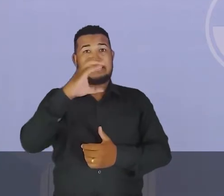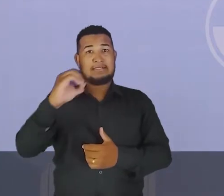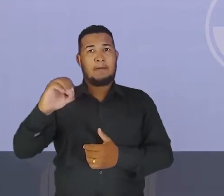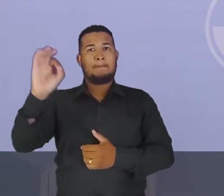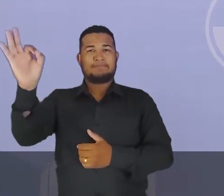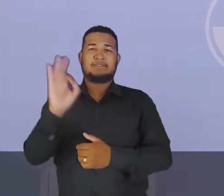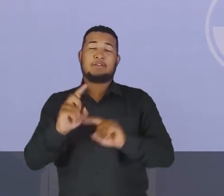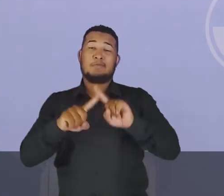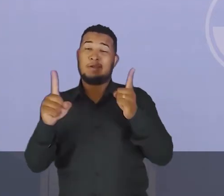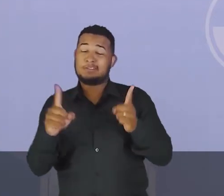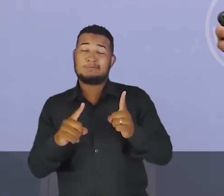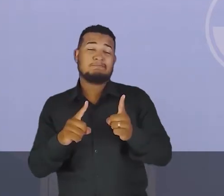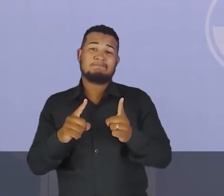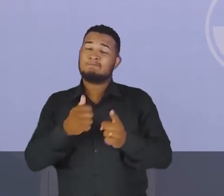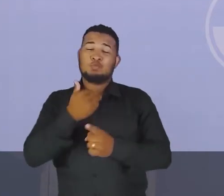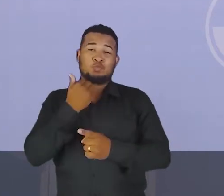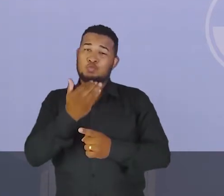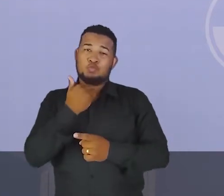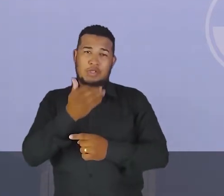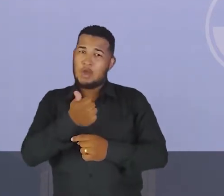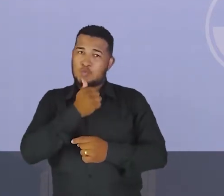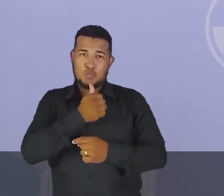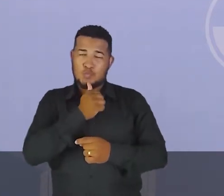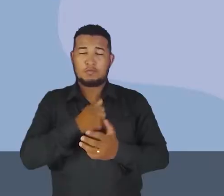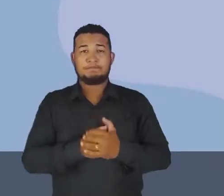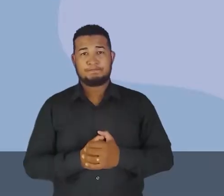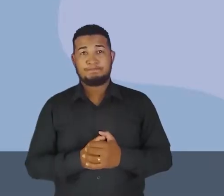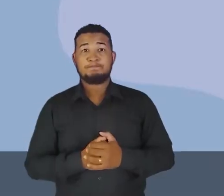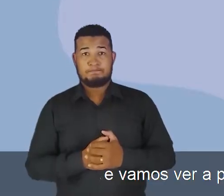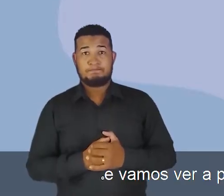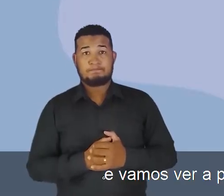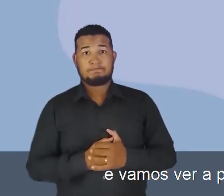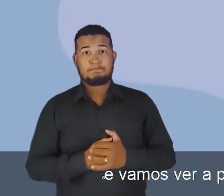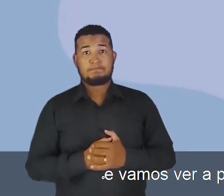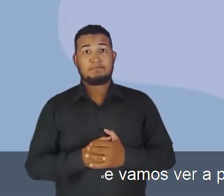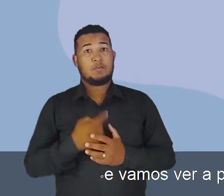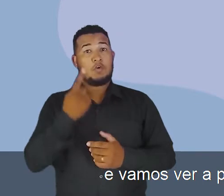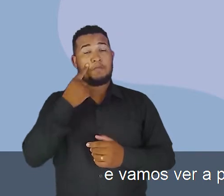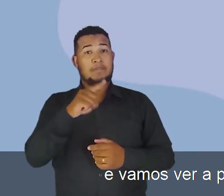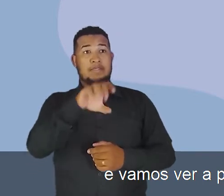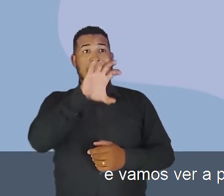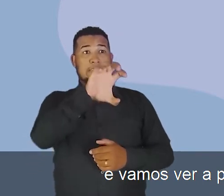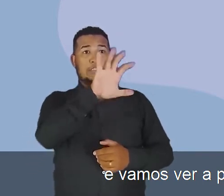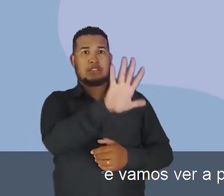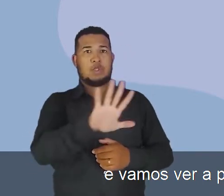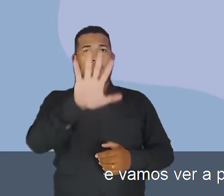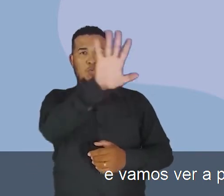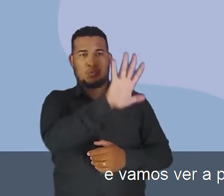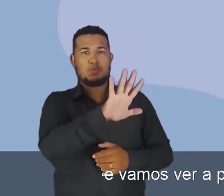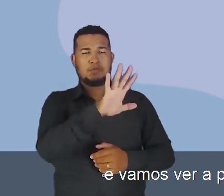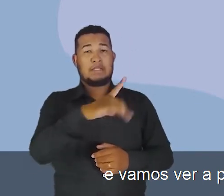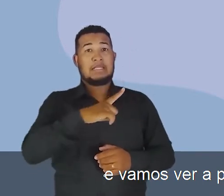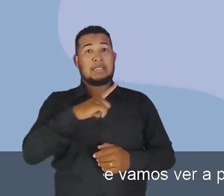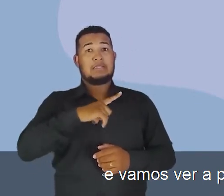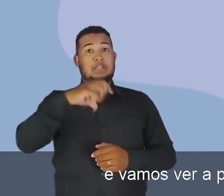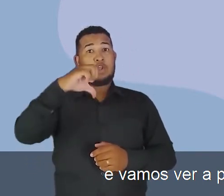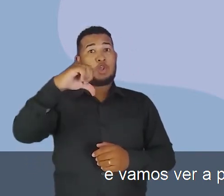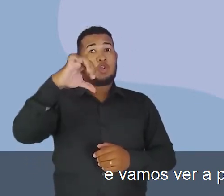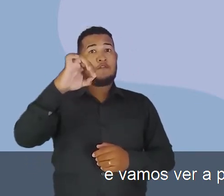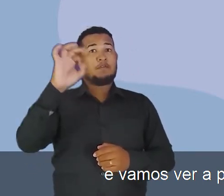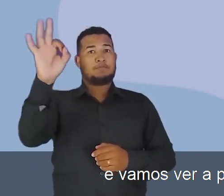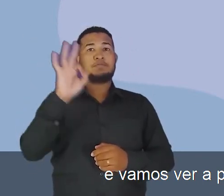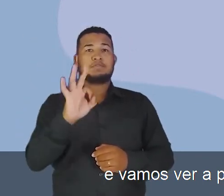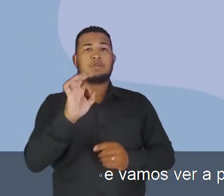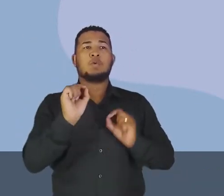causadas pela ausência de água tratada. Beleza? Volta para o mapa, vamos ver a próxima região, a região Centro-Oeste. Nós temos 90%